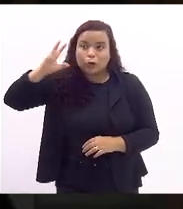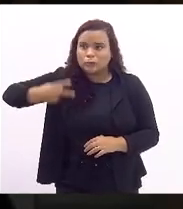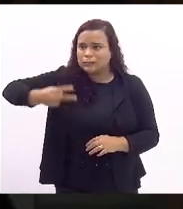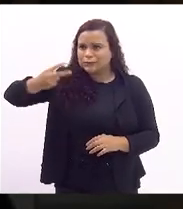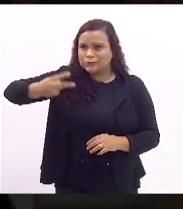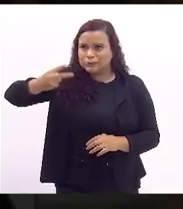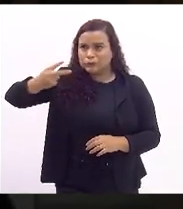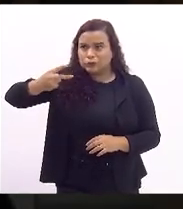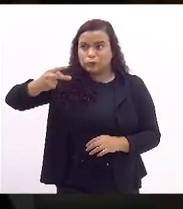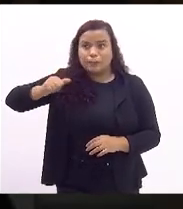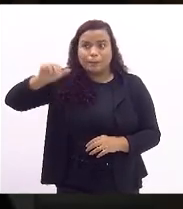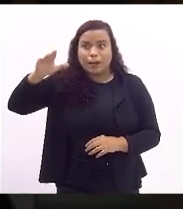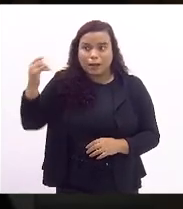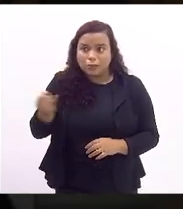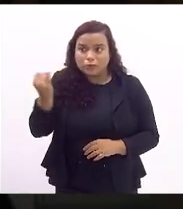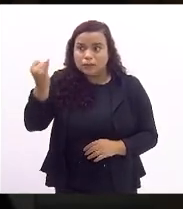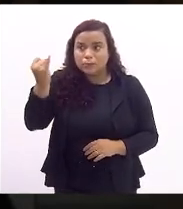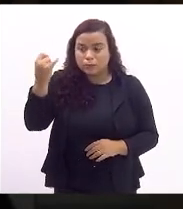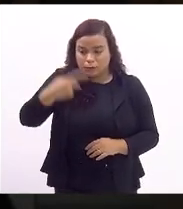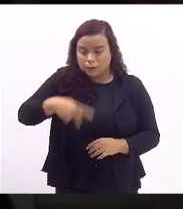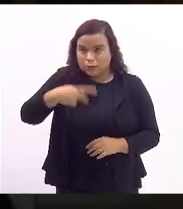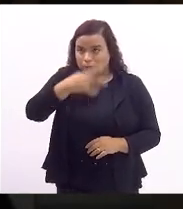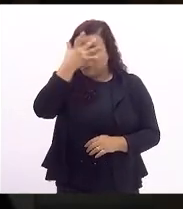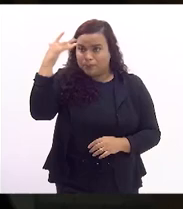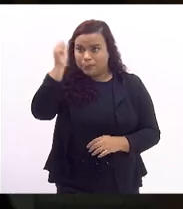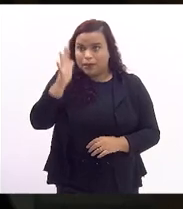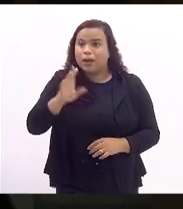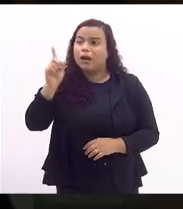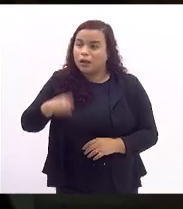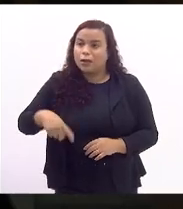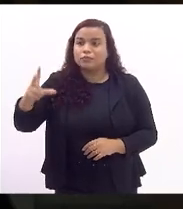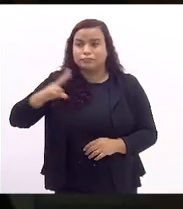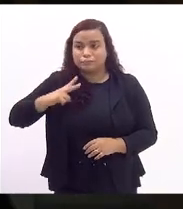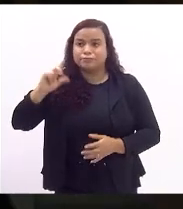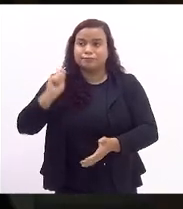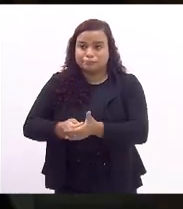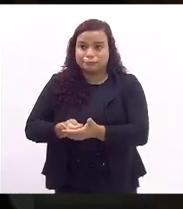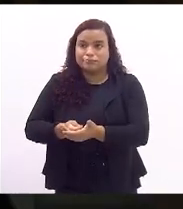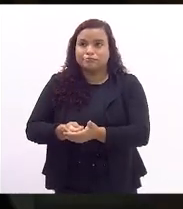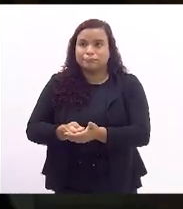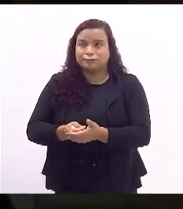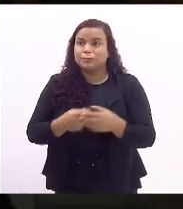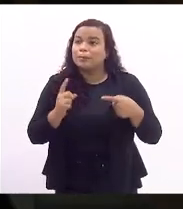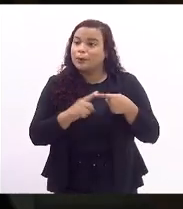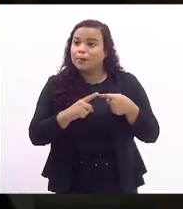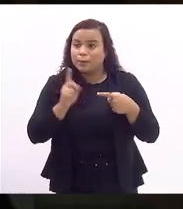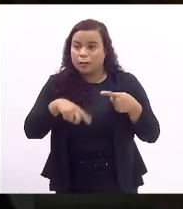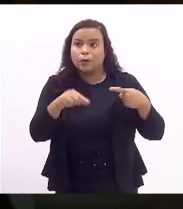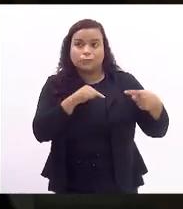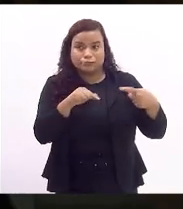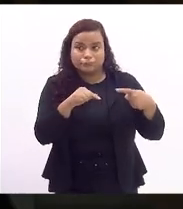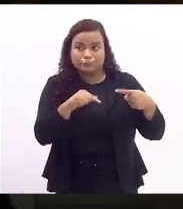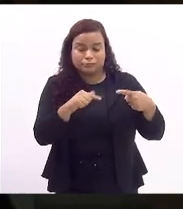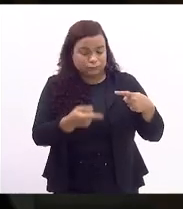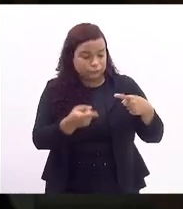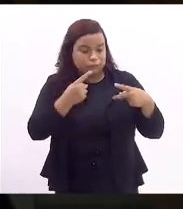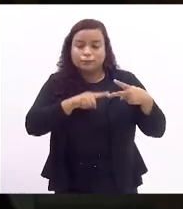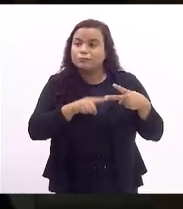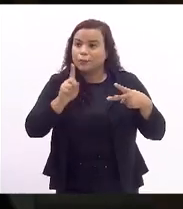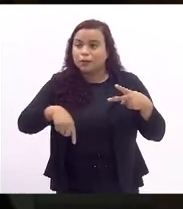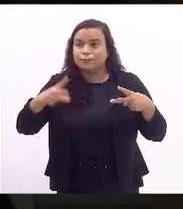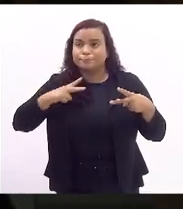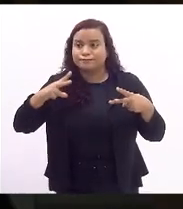brasileiro Deputado Alana e até plano de saúde o primeiro até emprego o